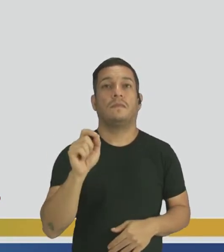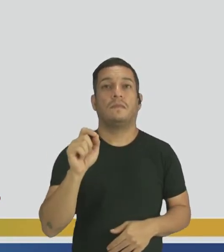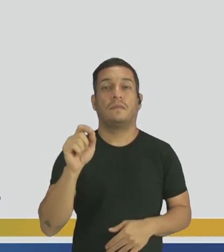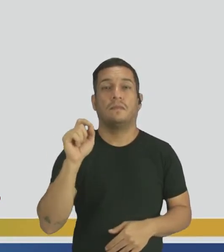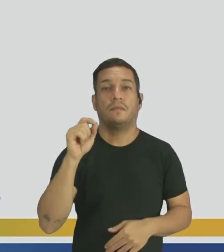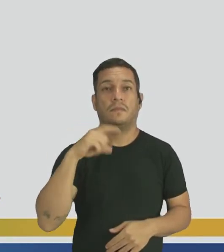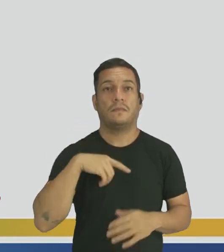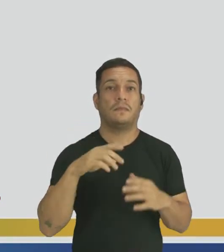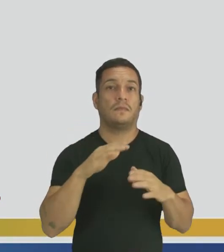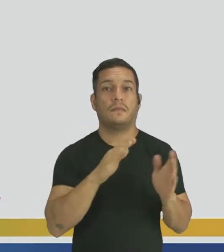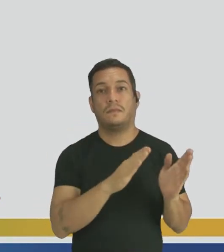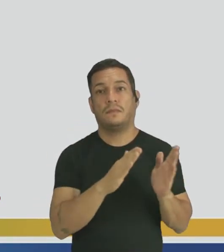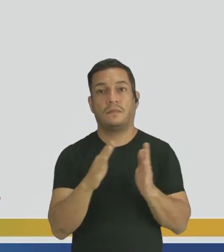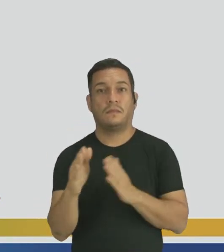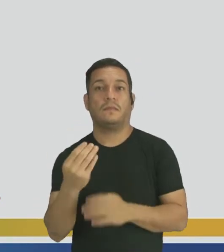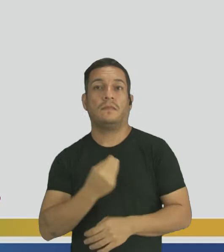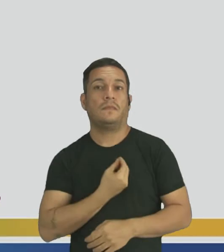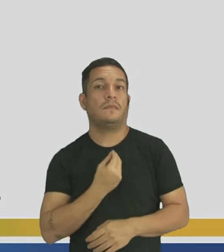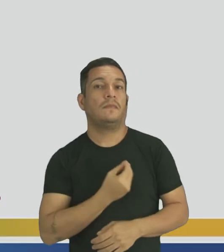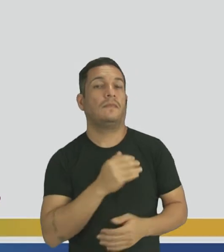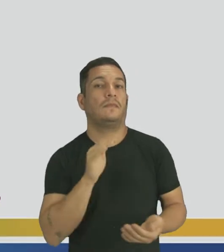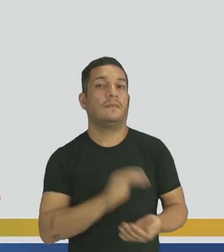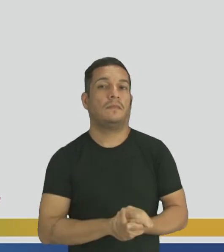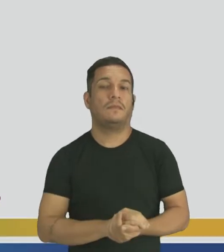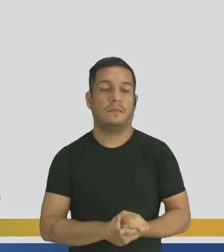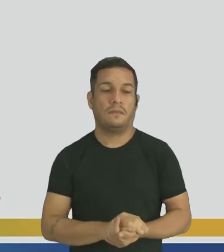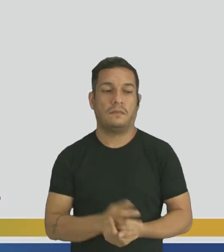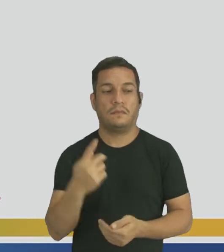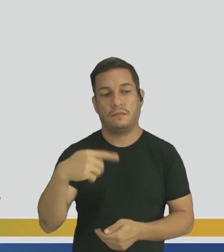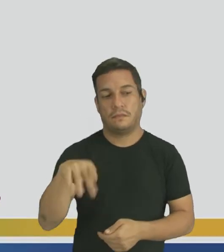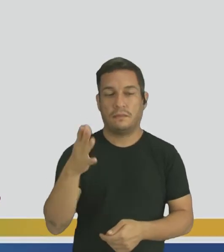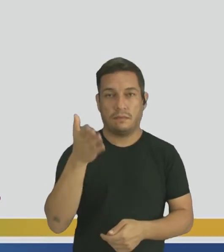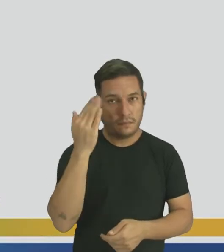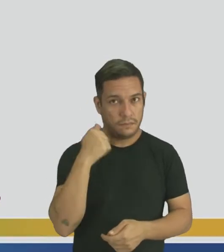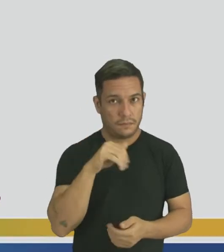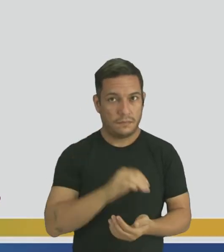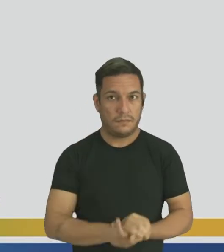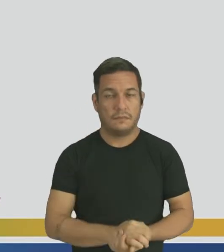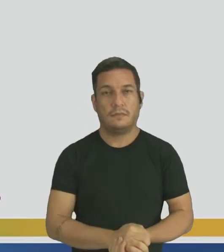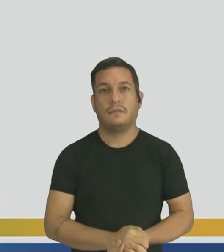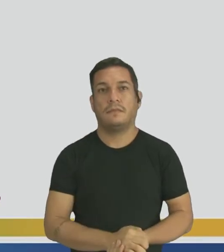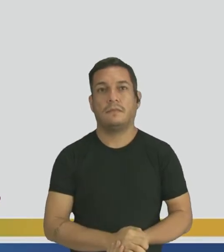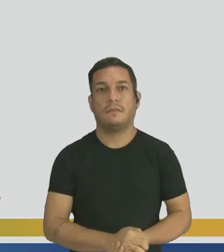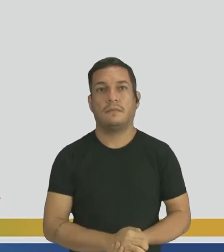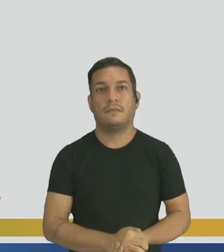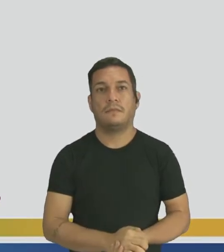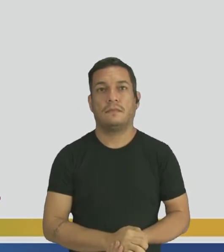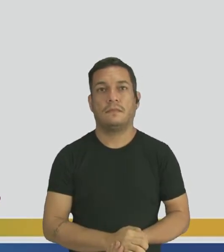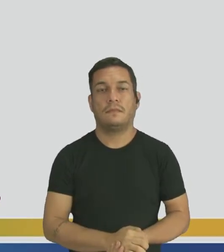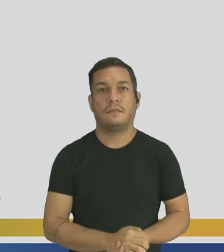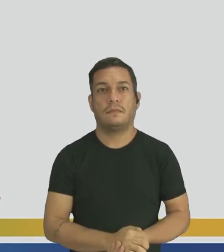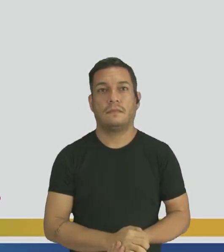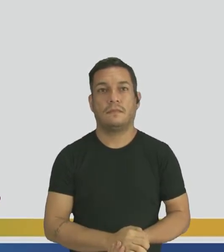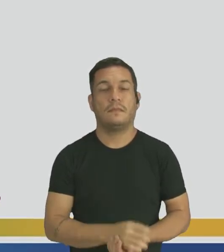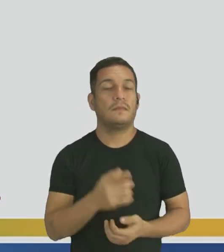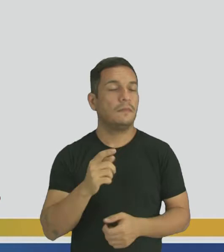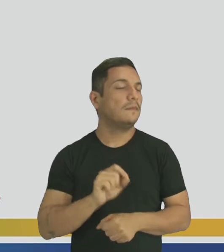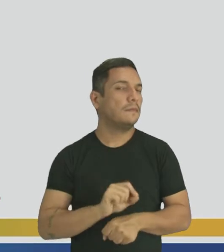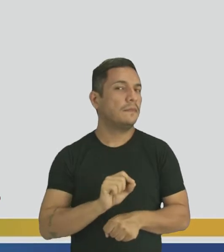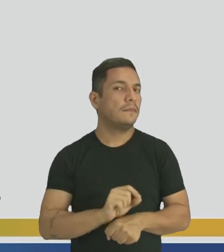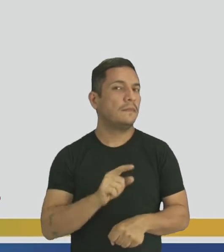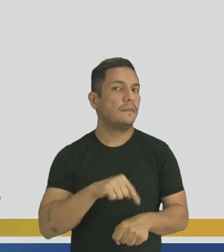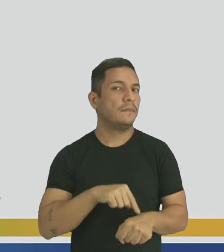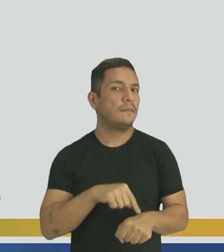o seu ciclo de vida? Vocês já sabem? Eu vou dar um tempinho para que